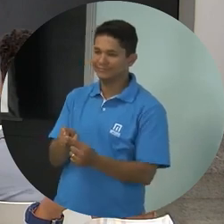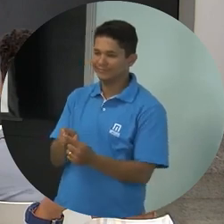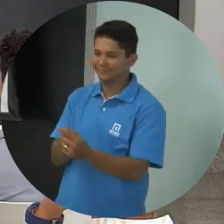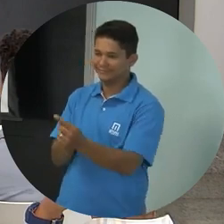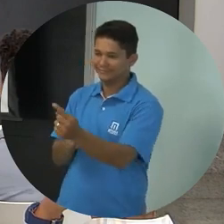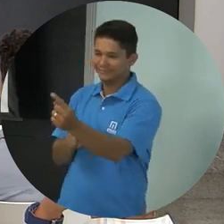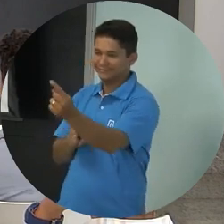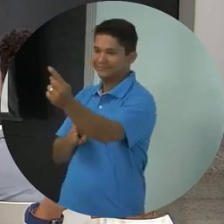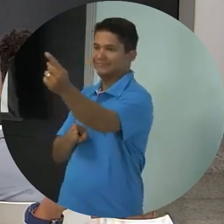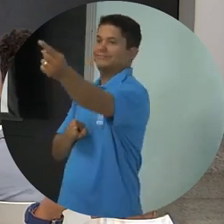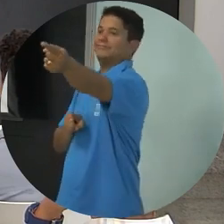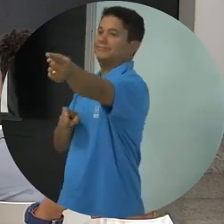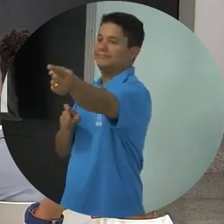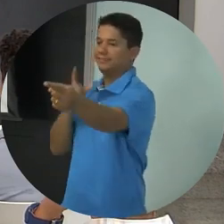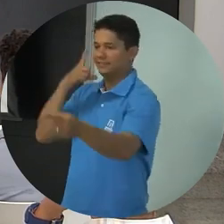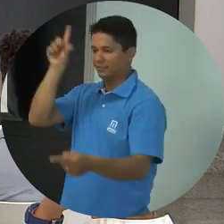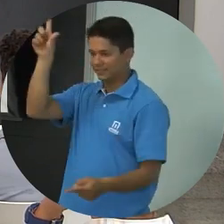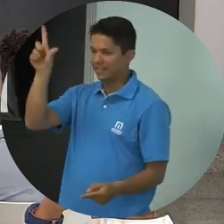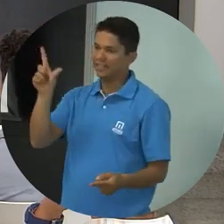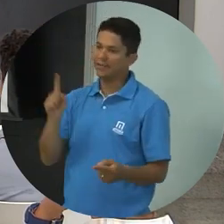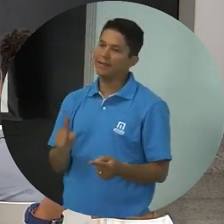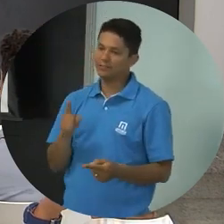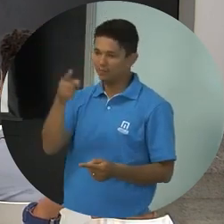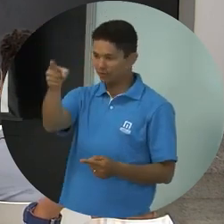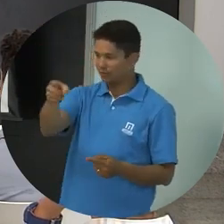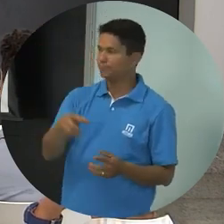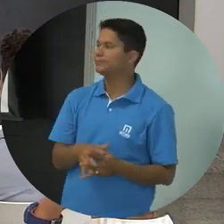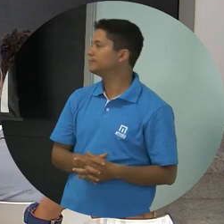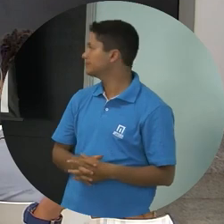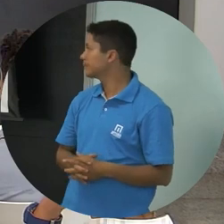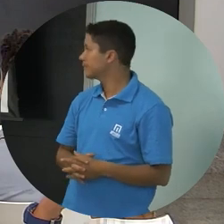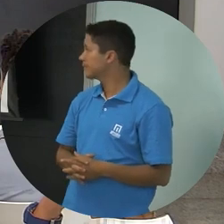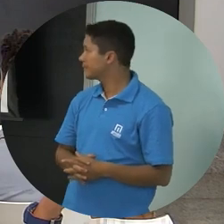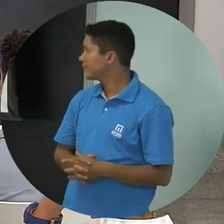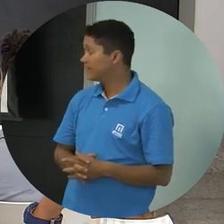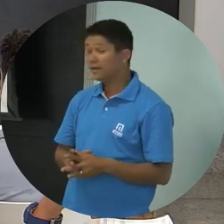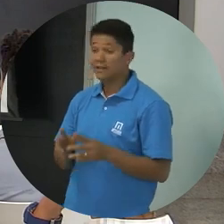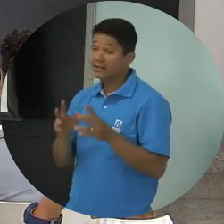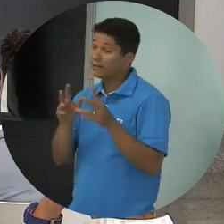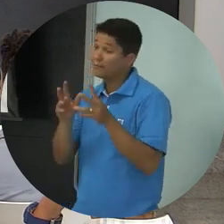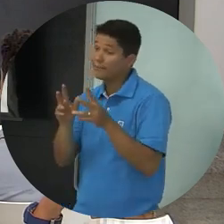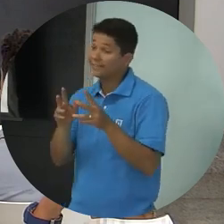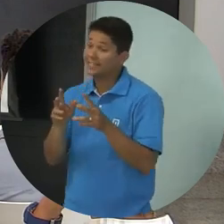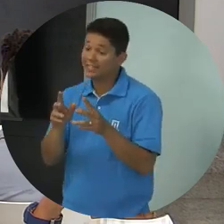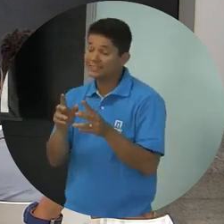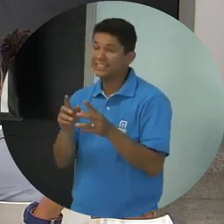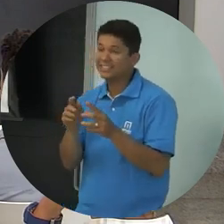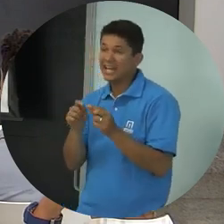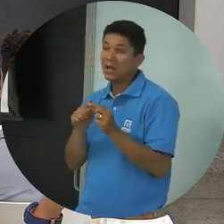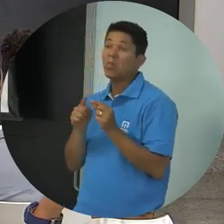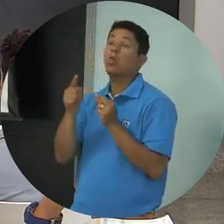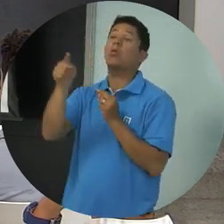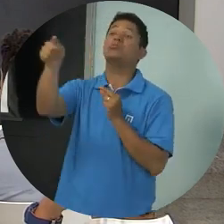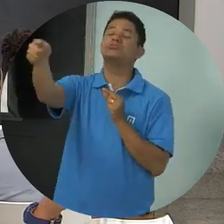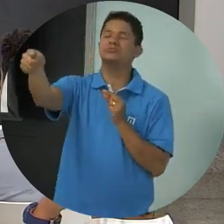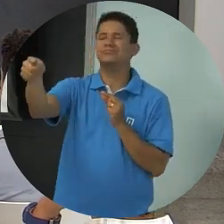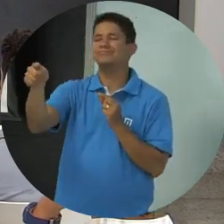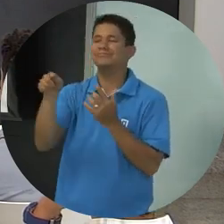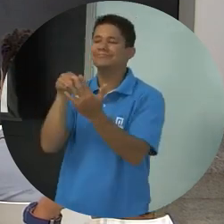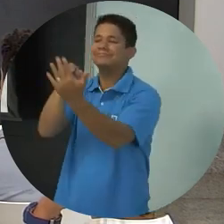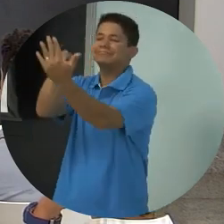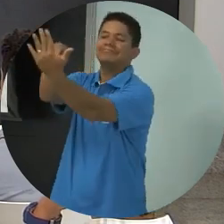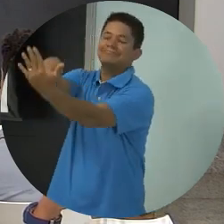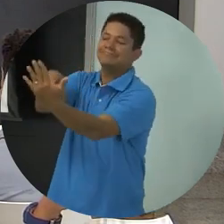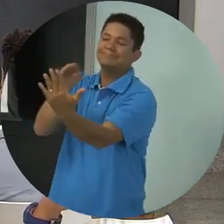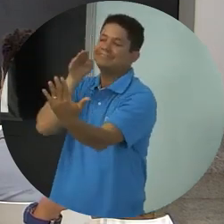para espirrar água mais distante, né? Porém, ela tem um limite. Se você quiser mandar